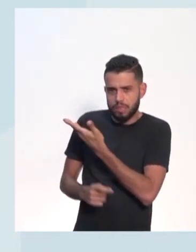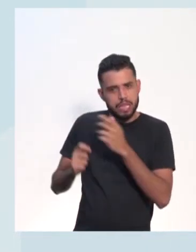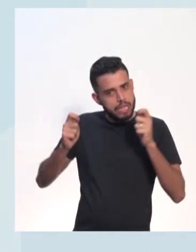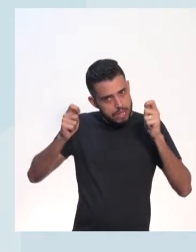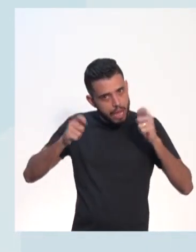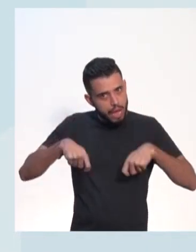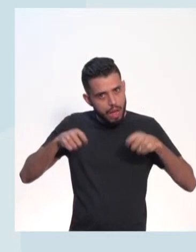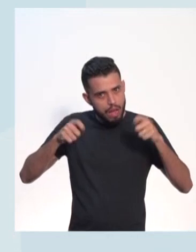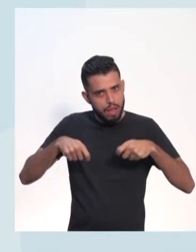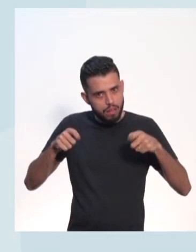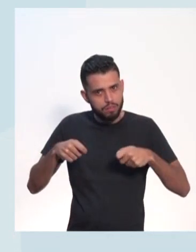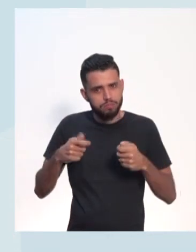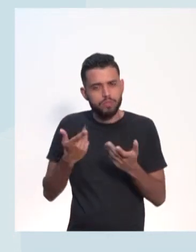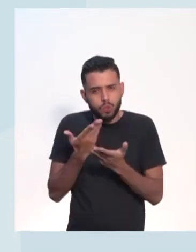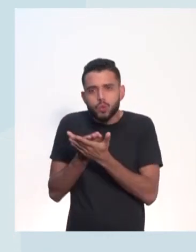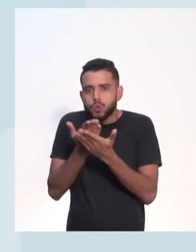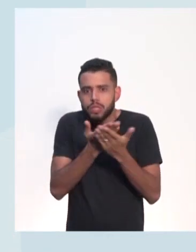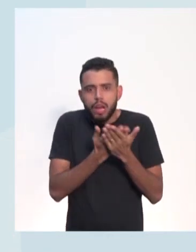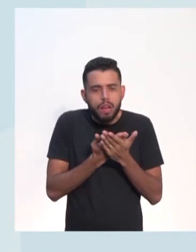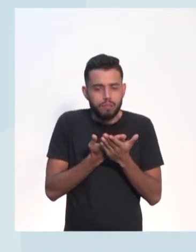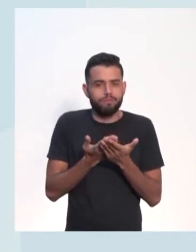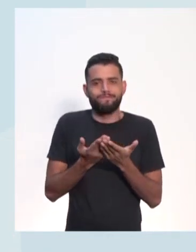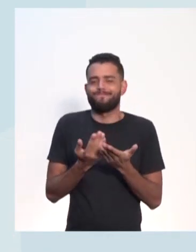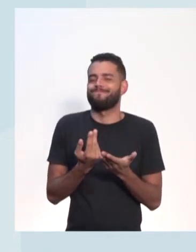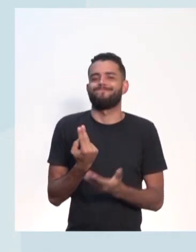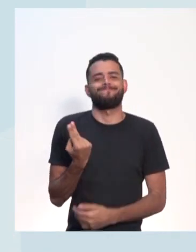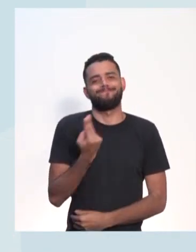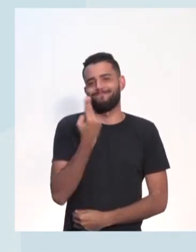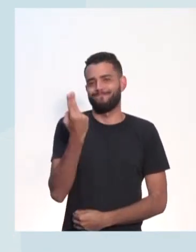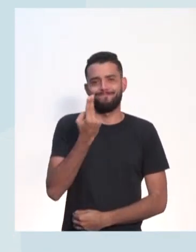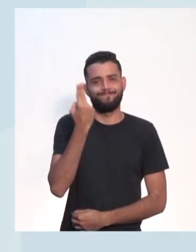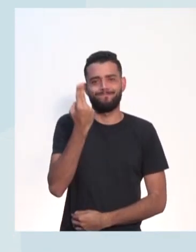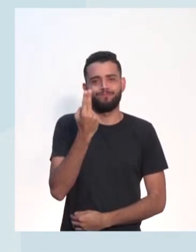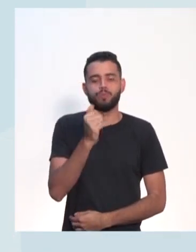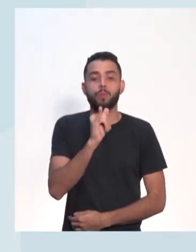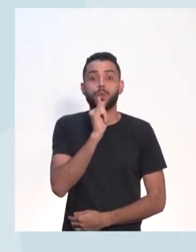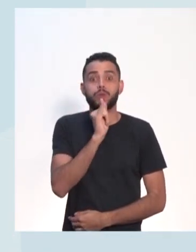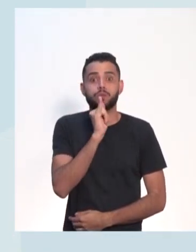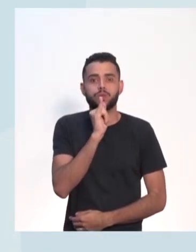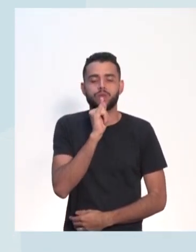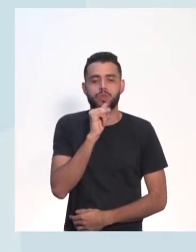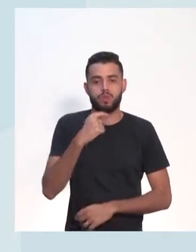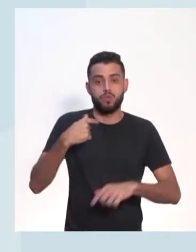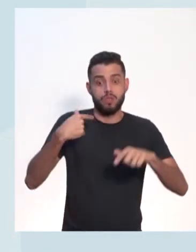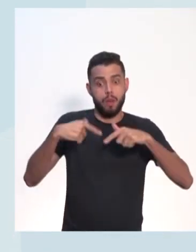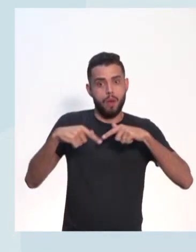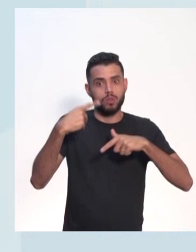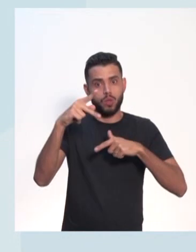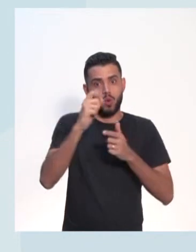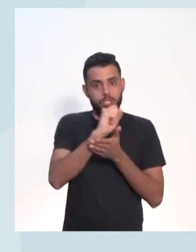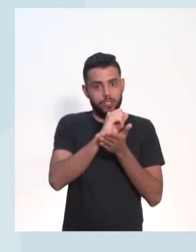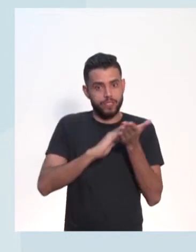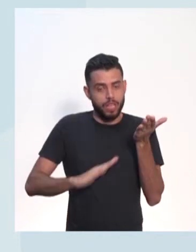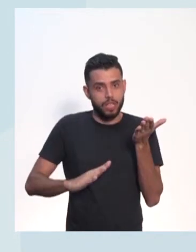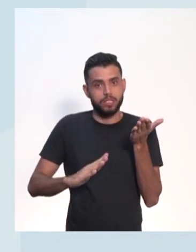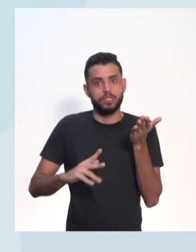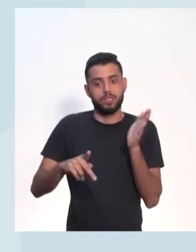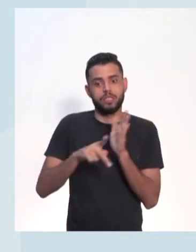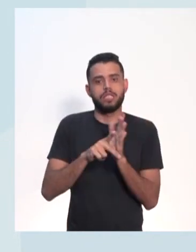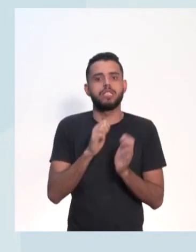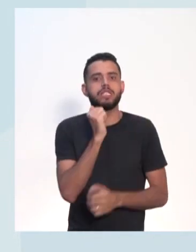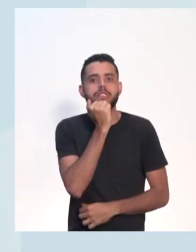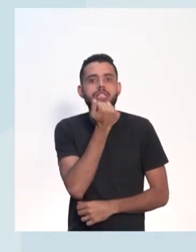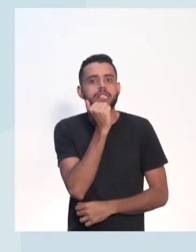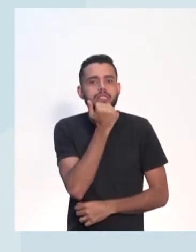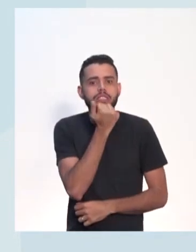conseguir alcançar um objetivo que seja claro. Imagina que você tem que entregar o seu trabalho de ciências e você